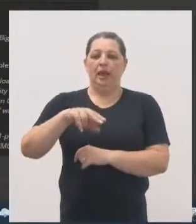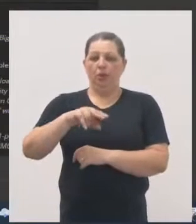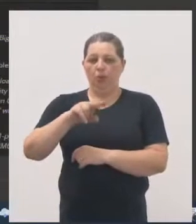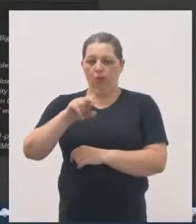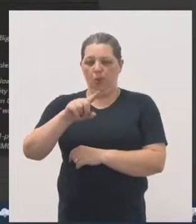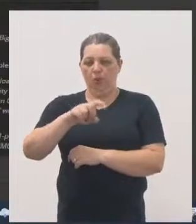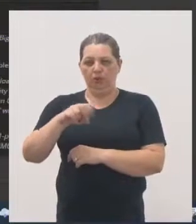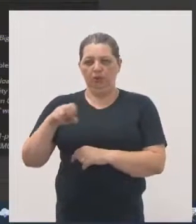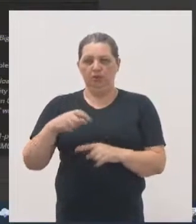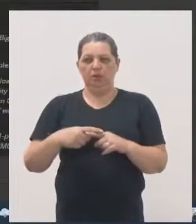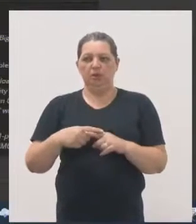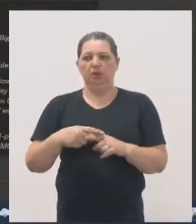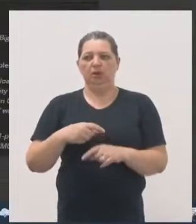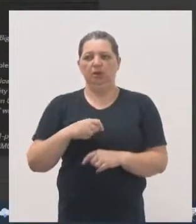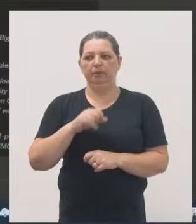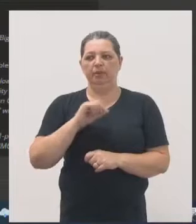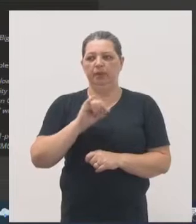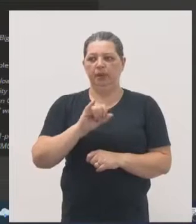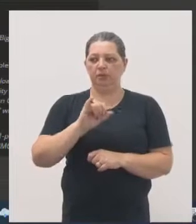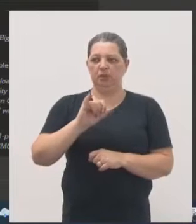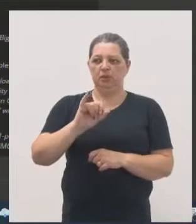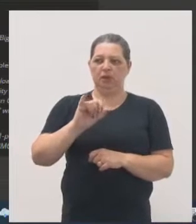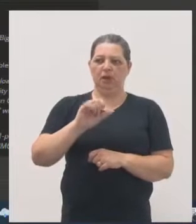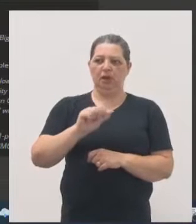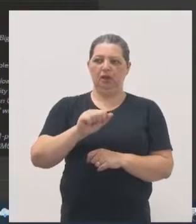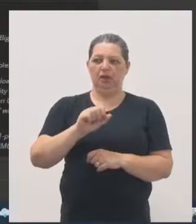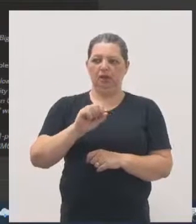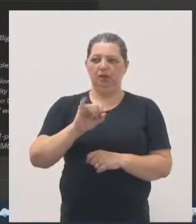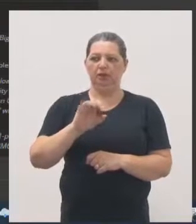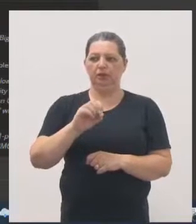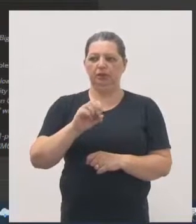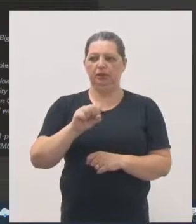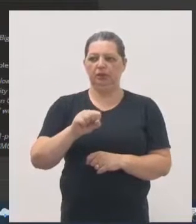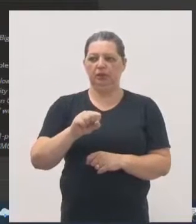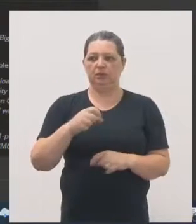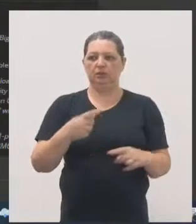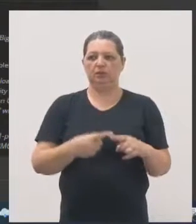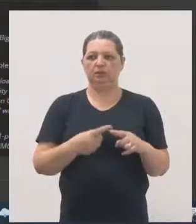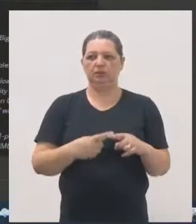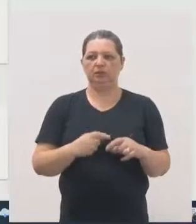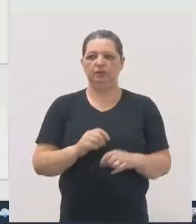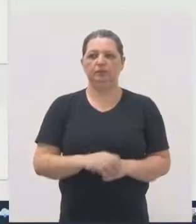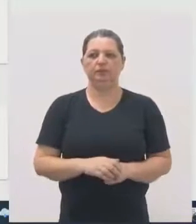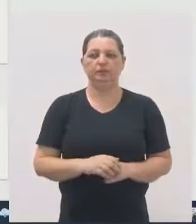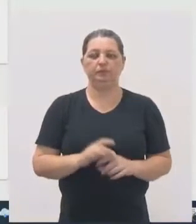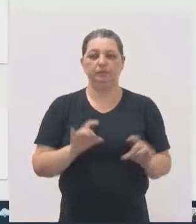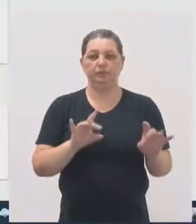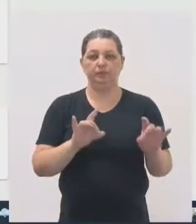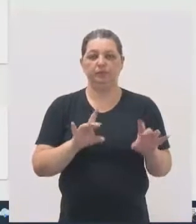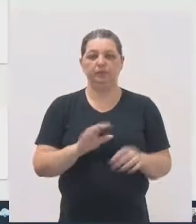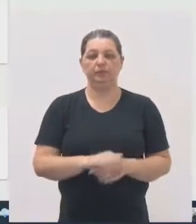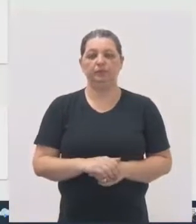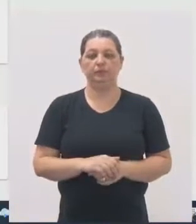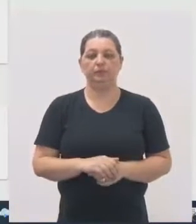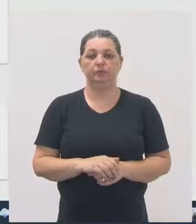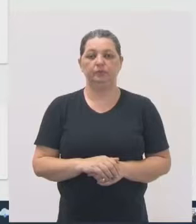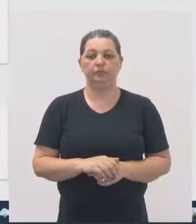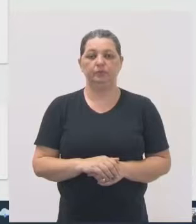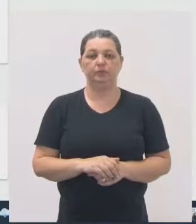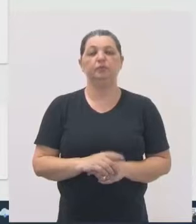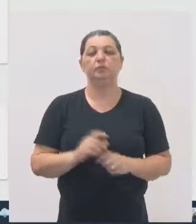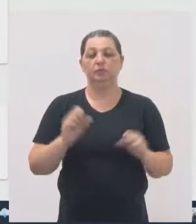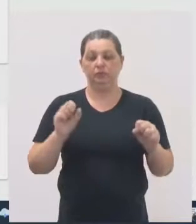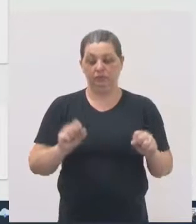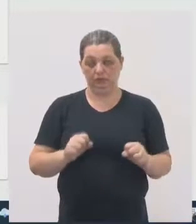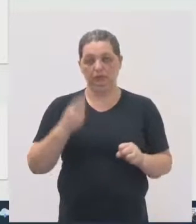o iOS, baixa o referente ao iOS com a versão específica. É isso aí, pessoal. Ó, aqui, como vocês podem